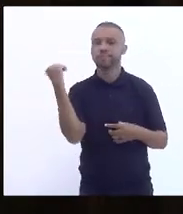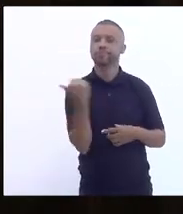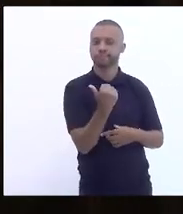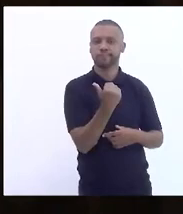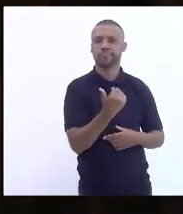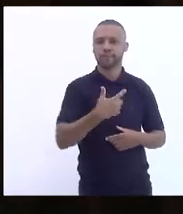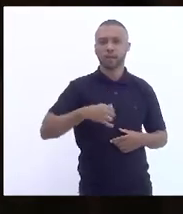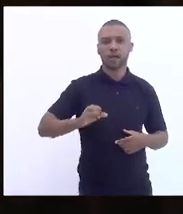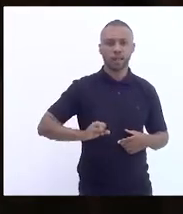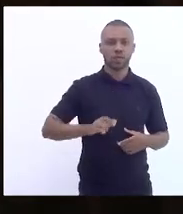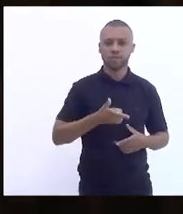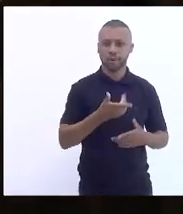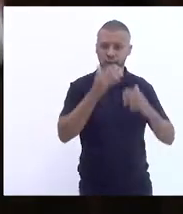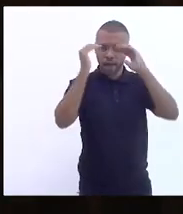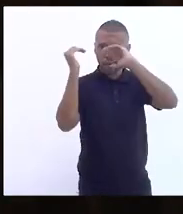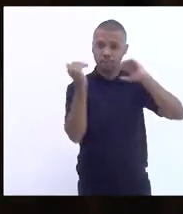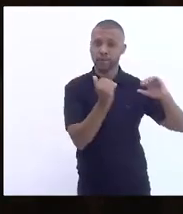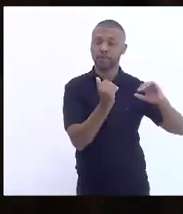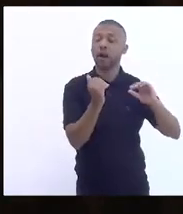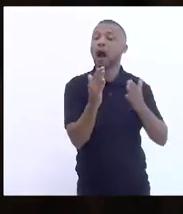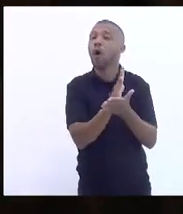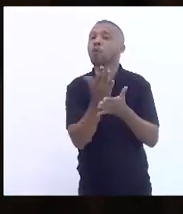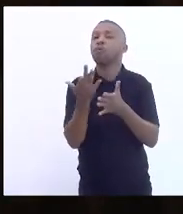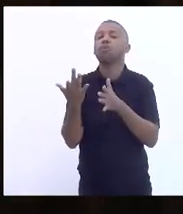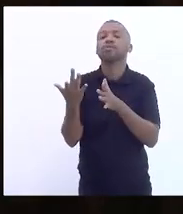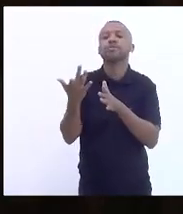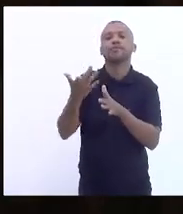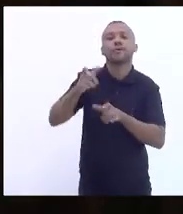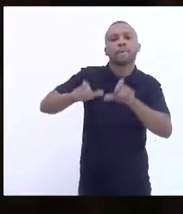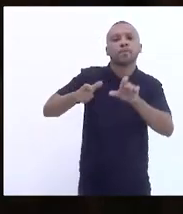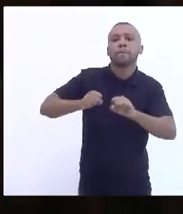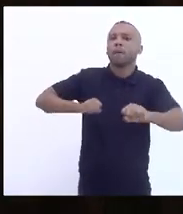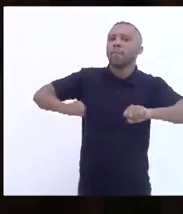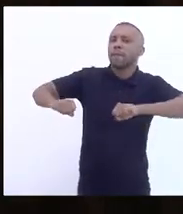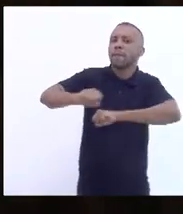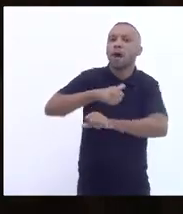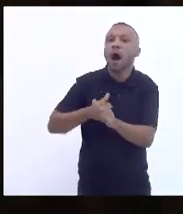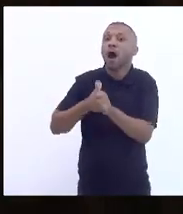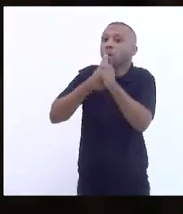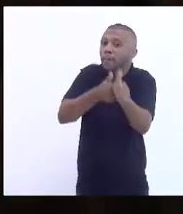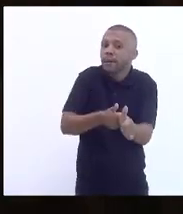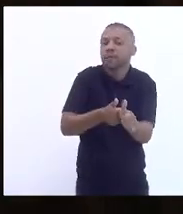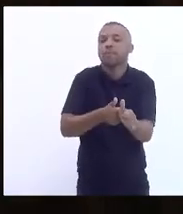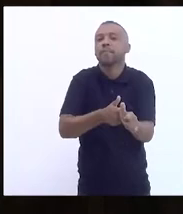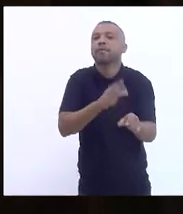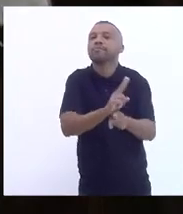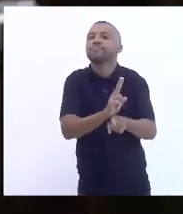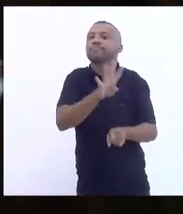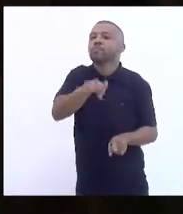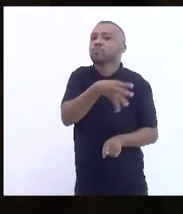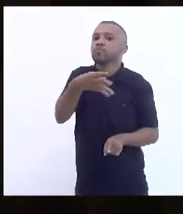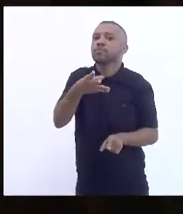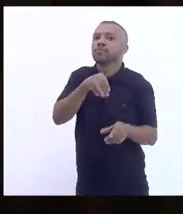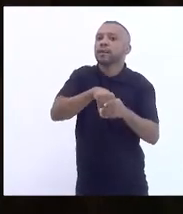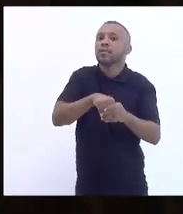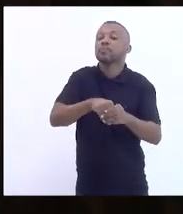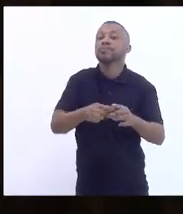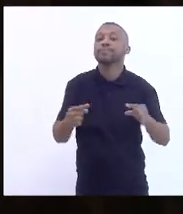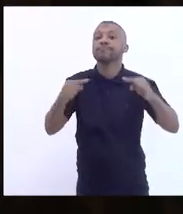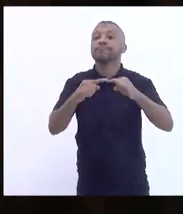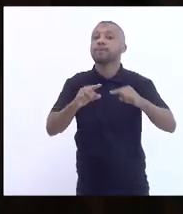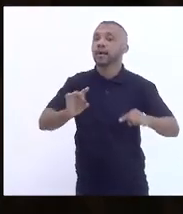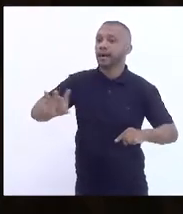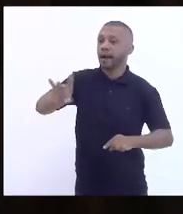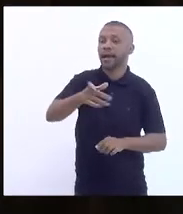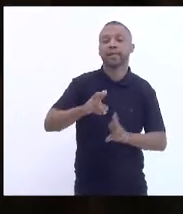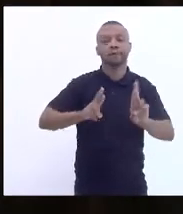nesse contexto alguns militantes acompanhados pelo programa estão aqui hoje é dentro das suas representatividades